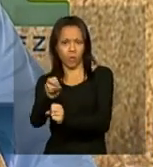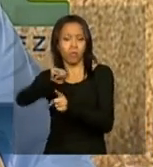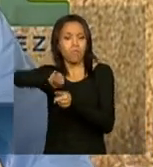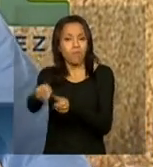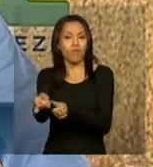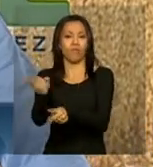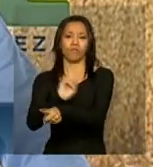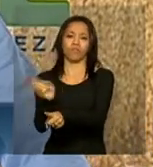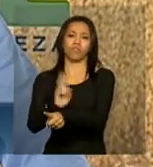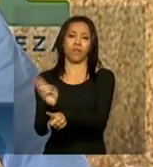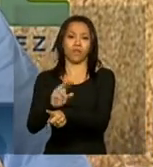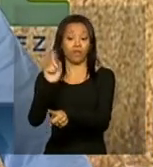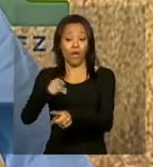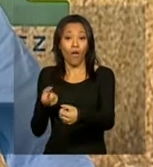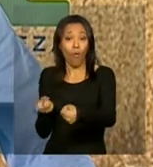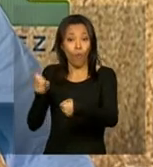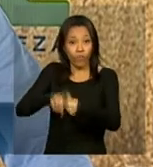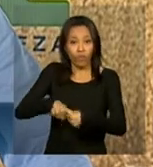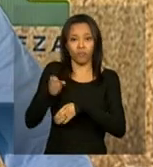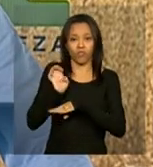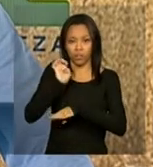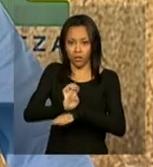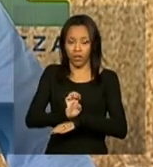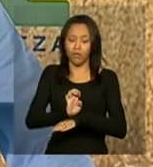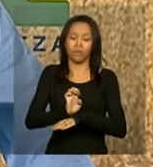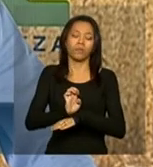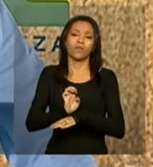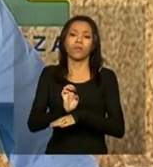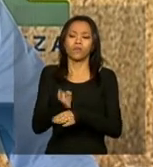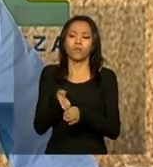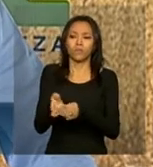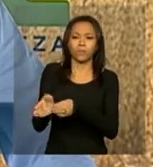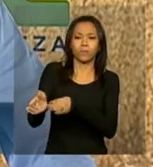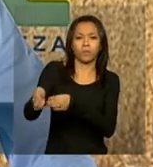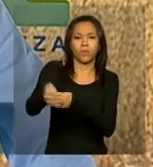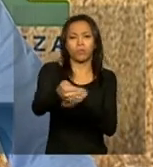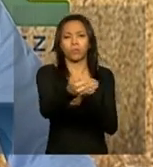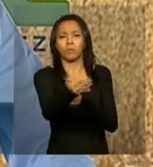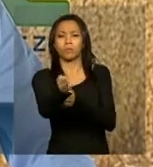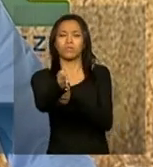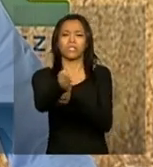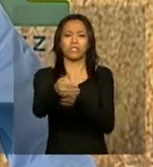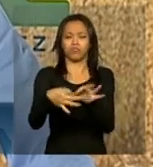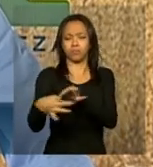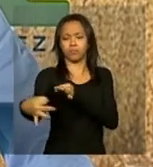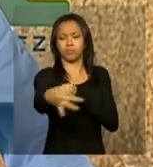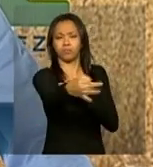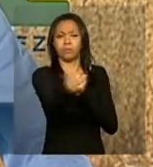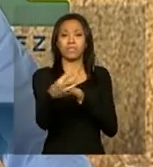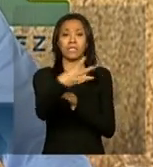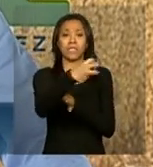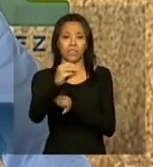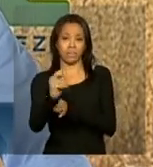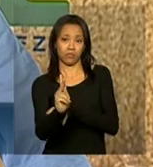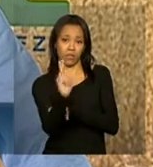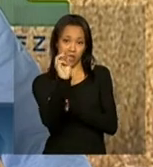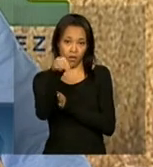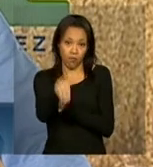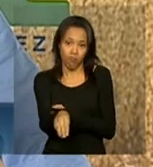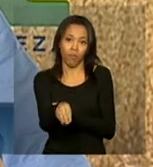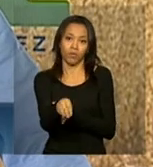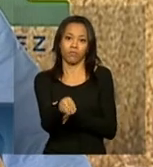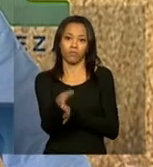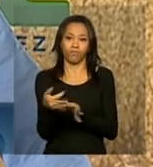reais conveniado com o Estado num percurso de 300 quilômetros de estradas. Também